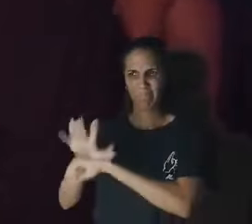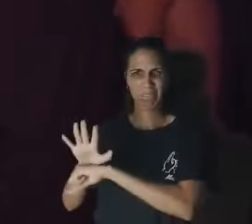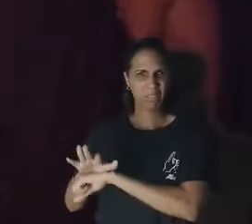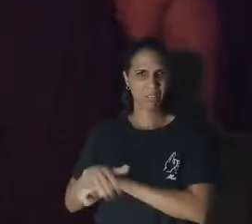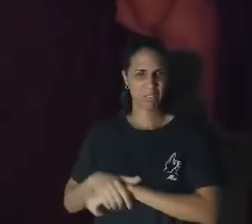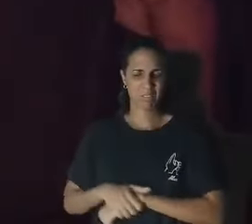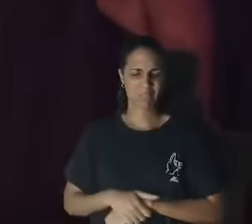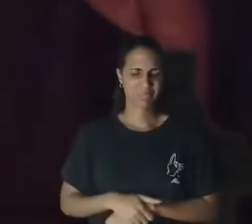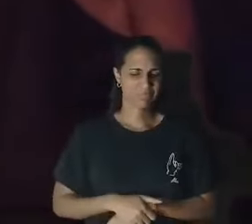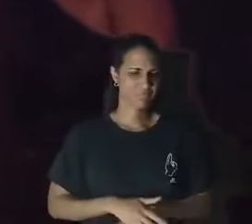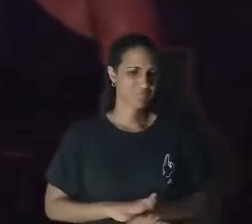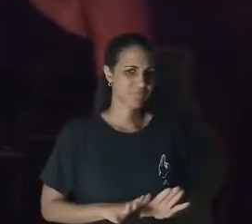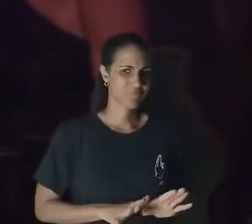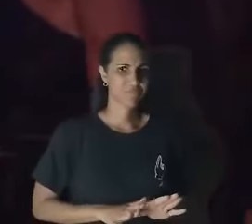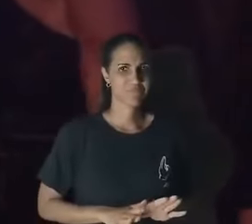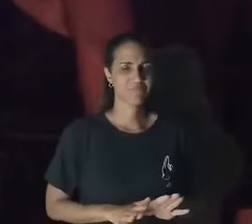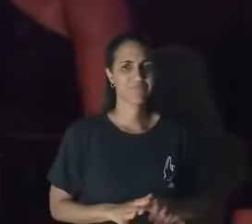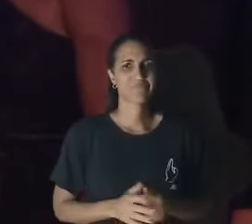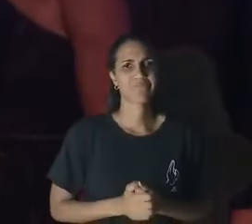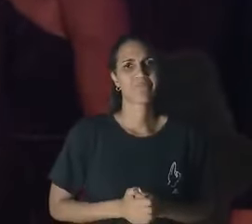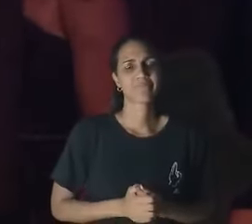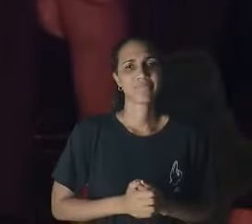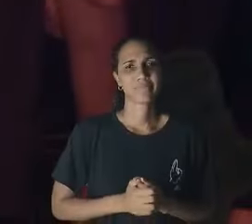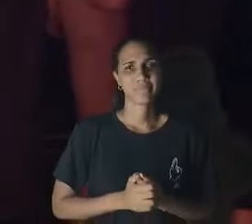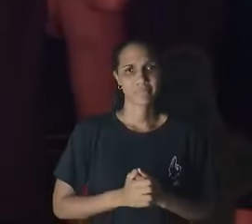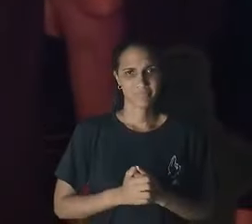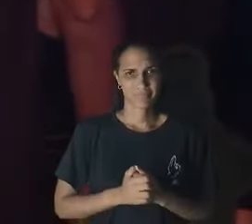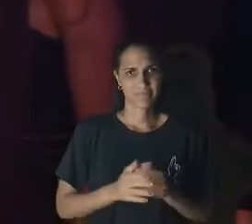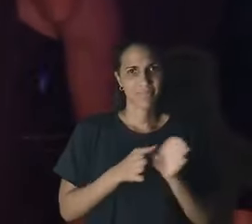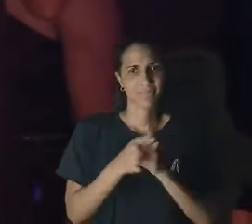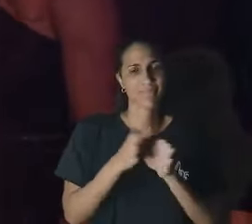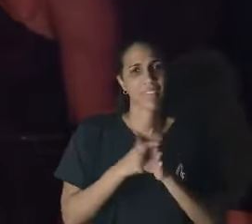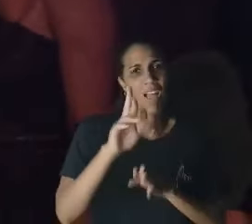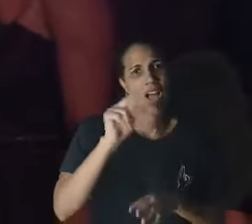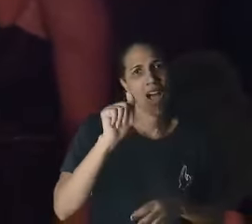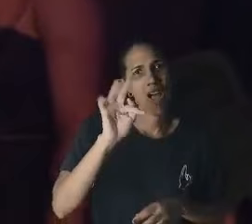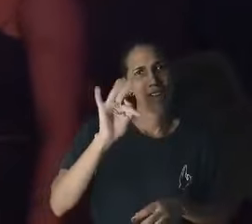pai. Rafael. Eu não respeitei meu pai. Rafael.